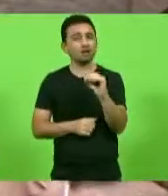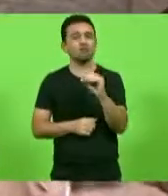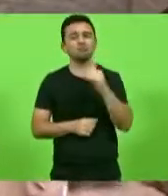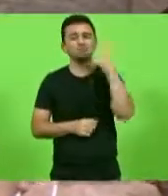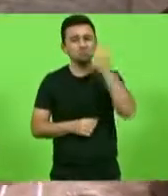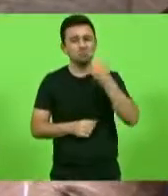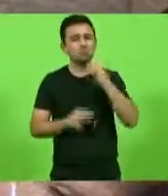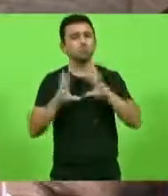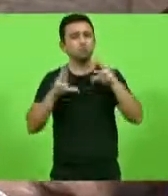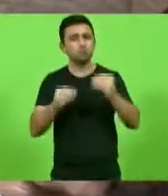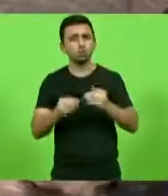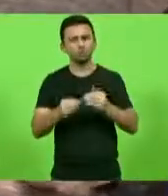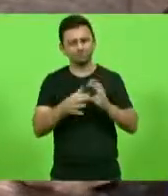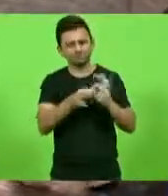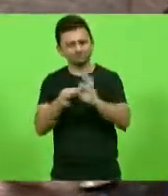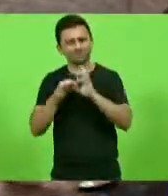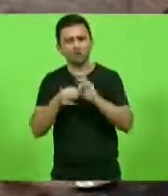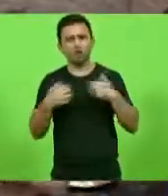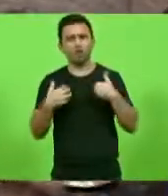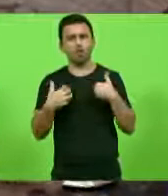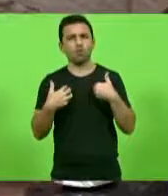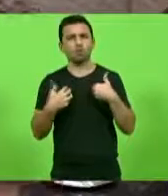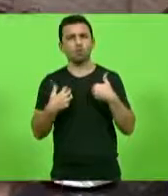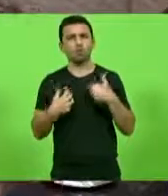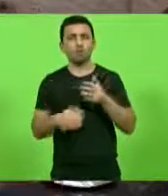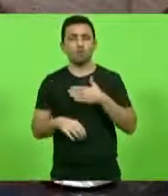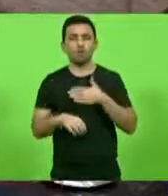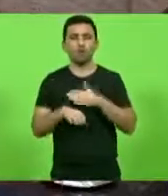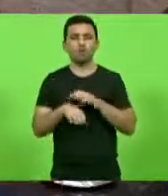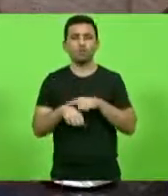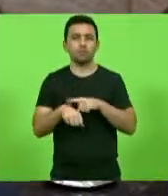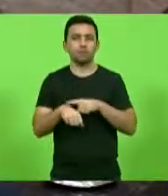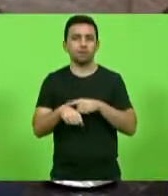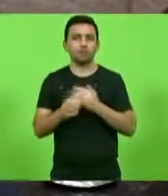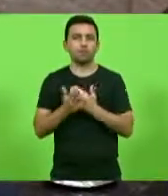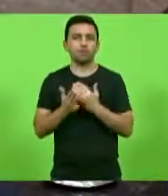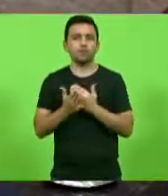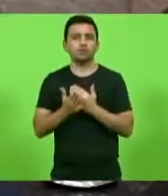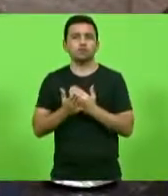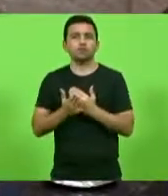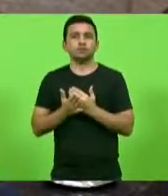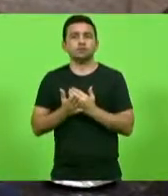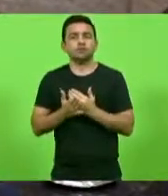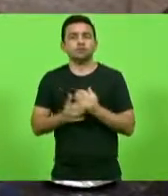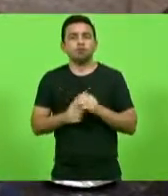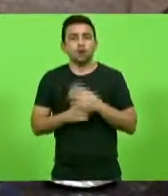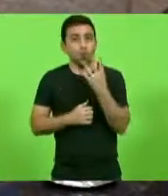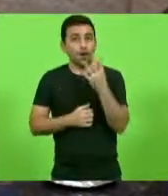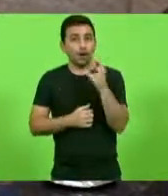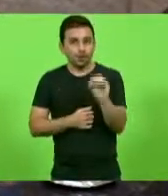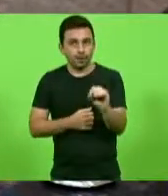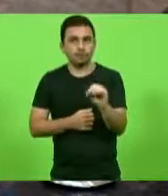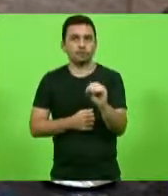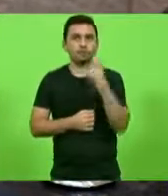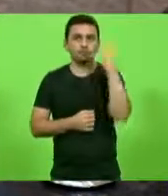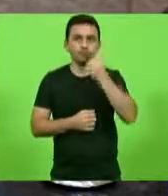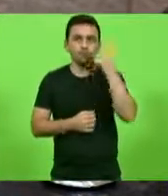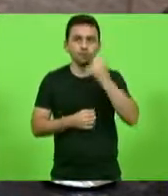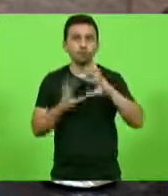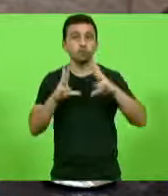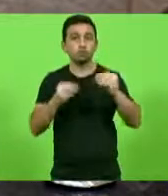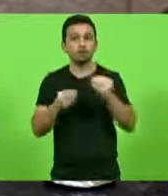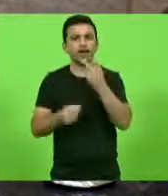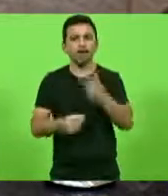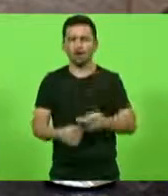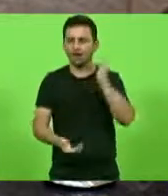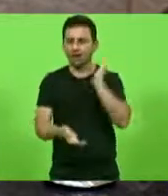juntos, dizendo, eu quero meus 5 minutos, presidente. Os 40 deputados aqui unidos para dizer um